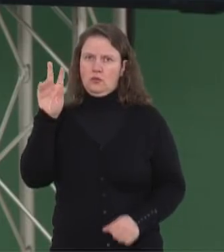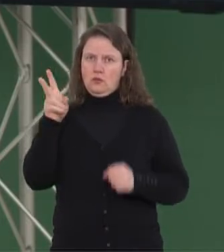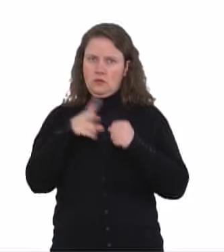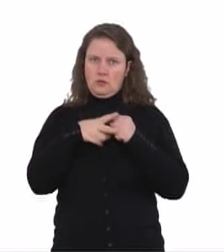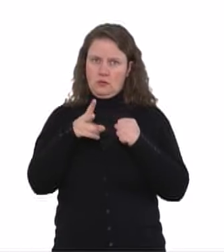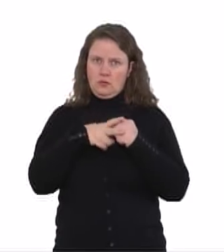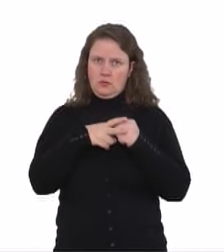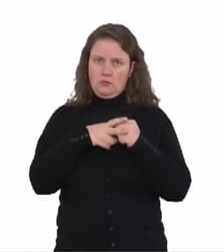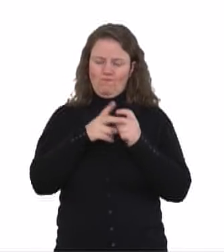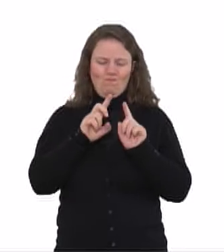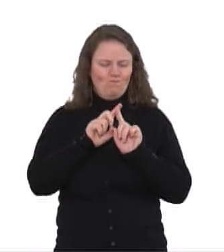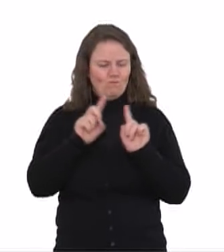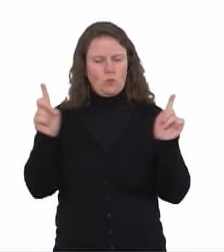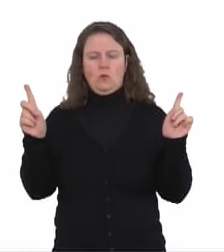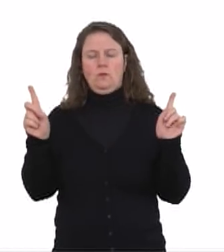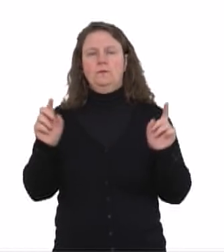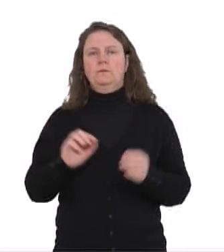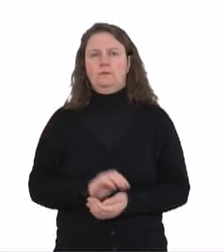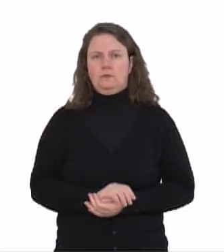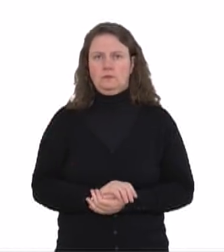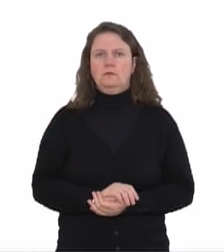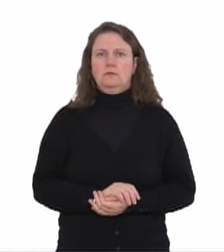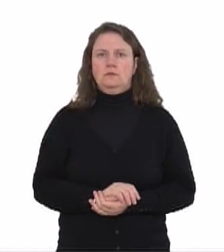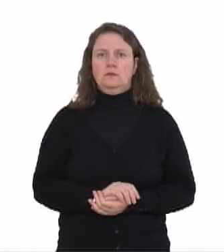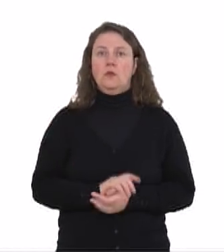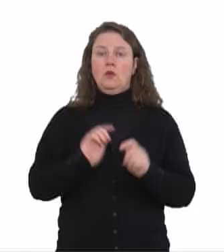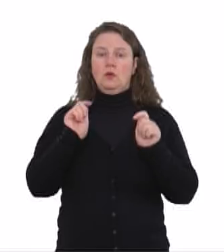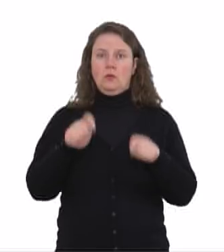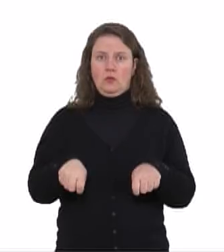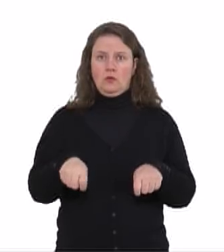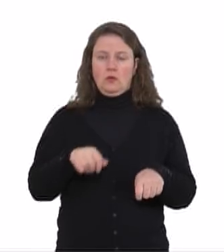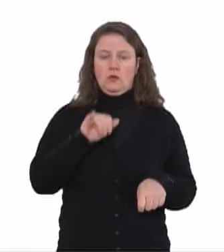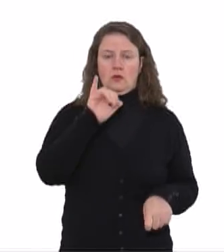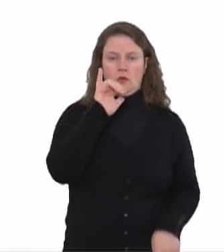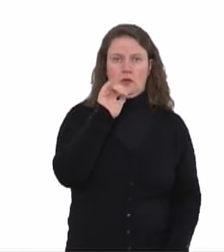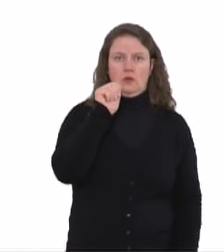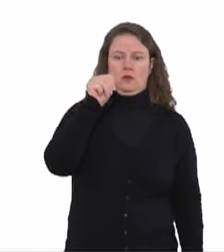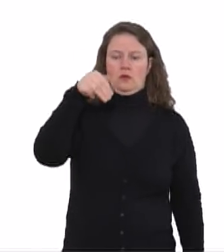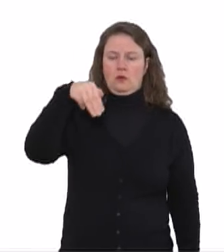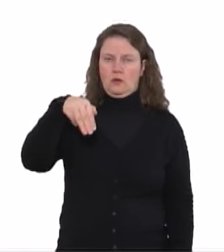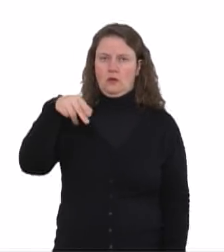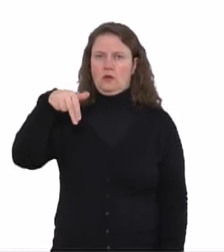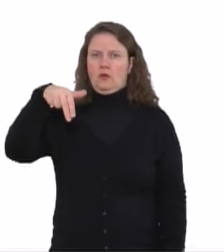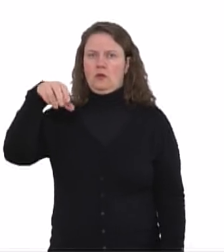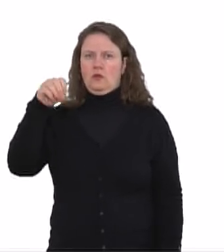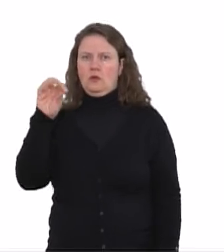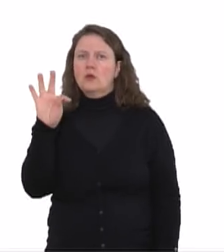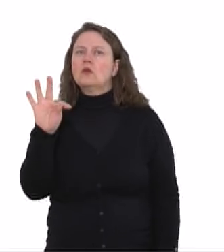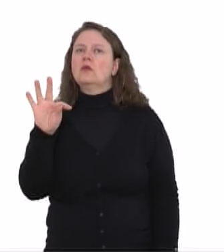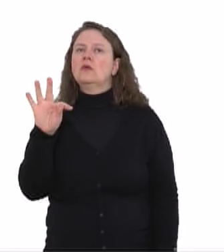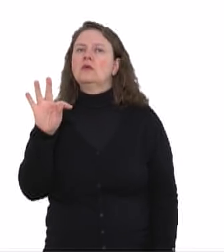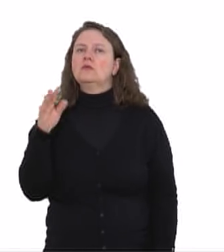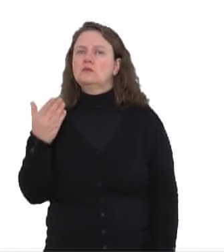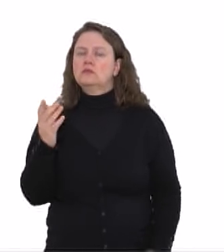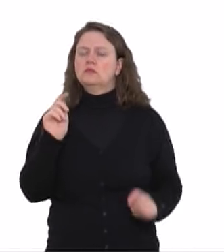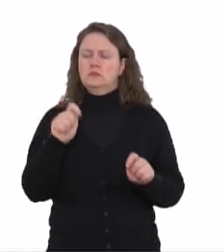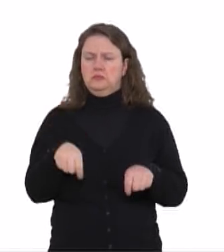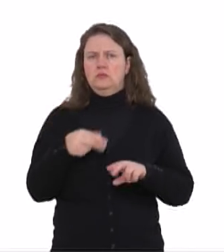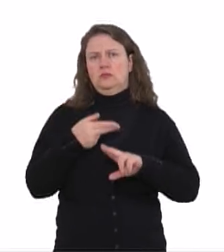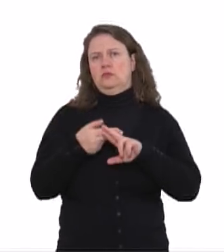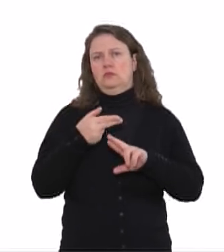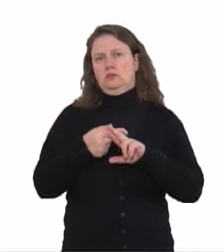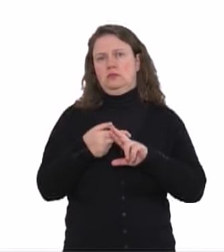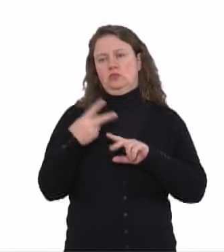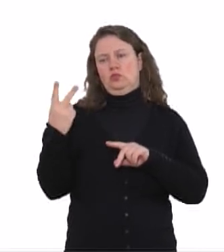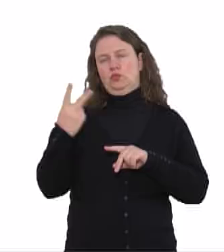forma negativa. E eu também poderia escrever I am not, se eu não optei por usar aquela forma